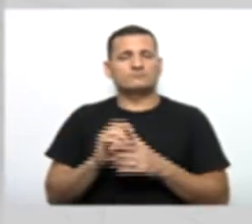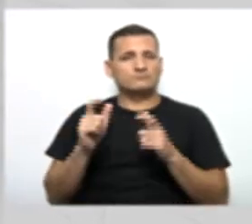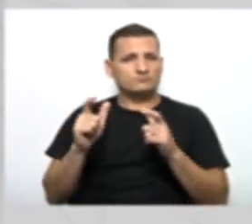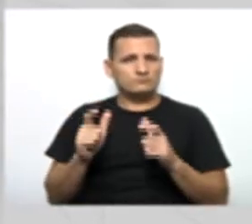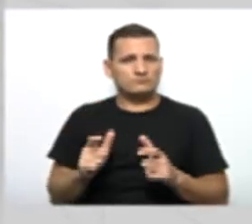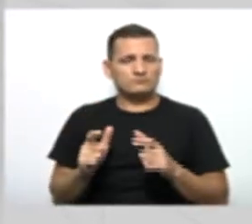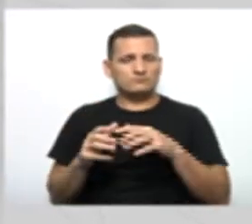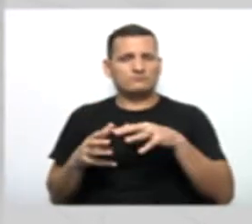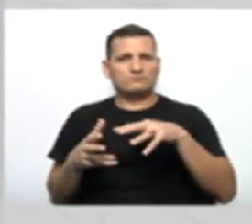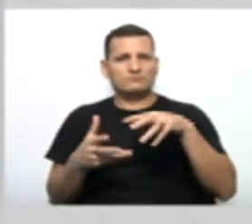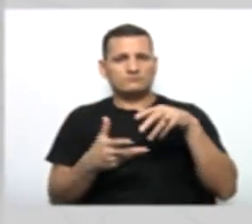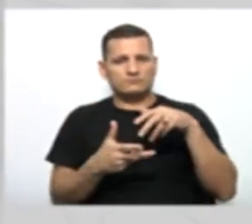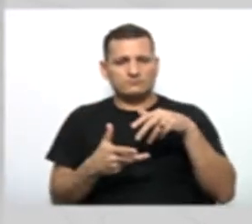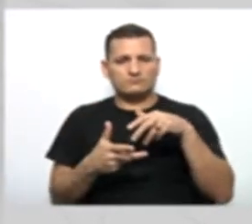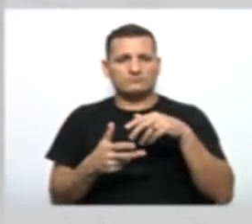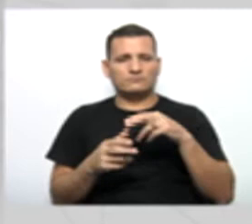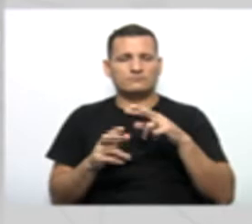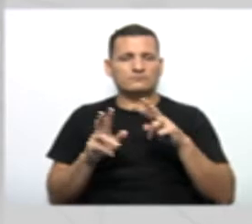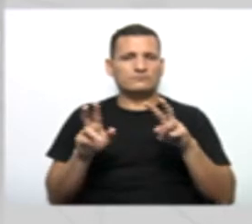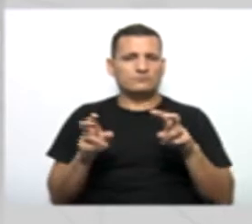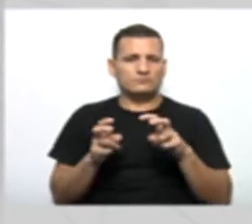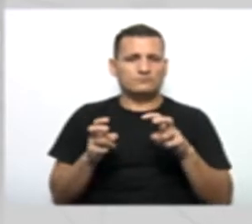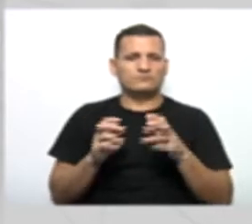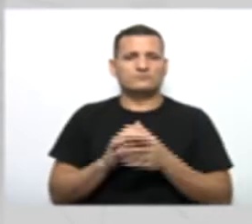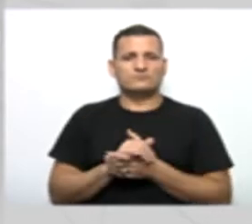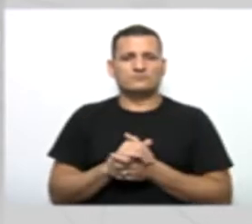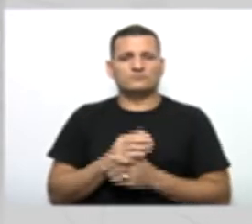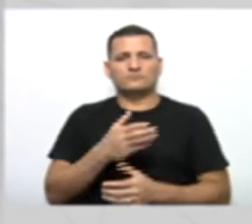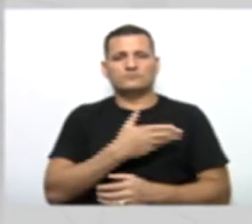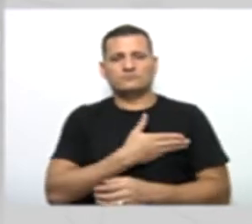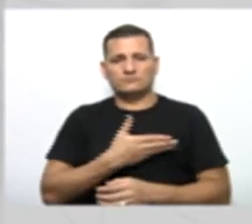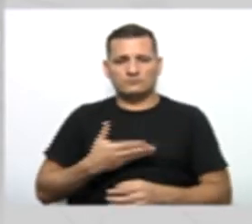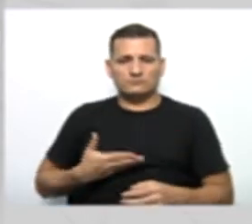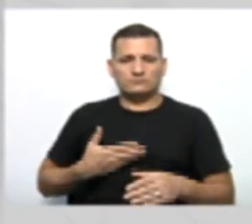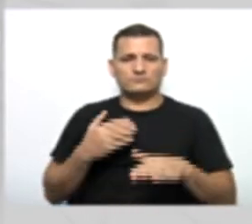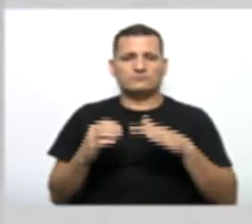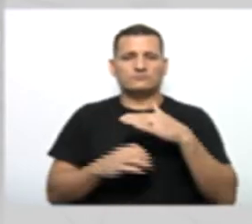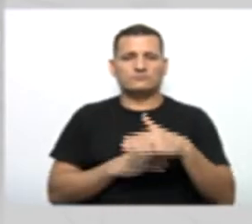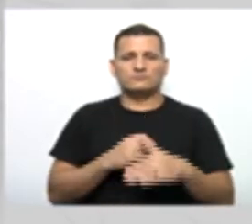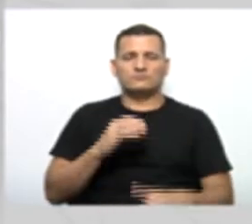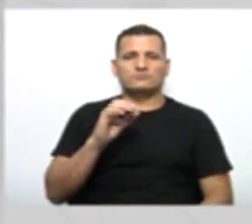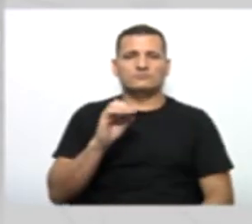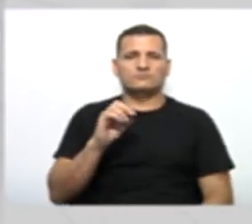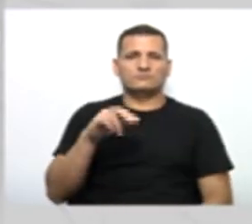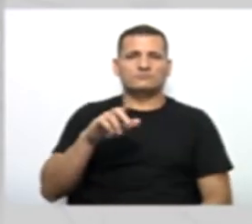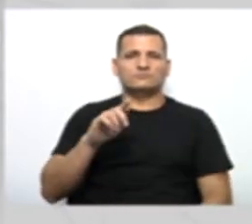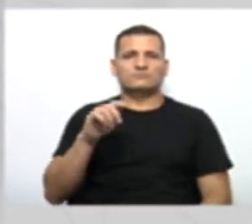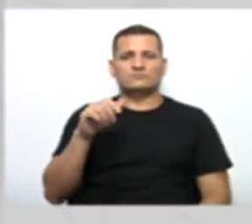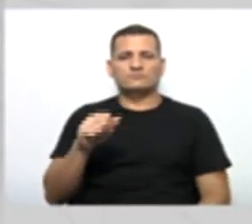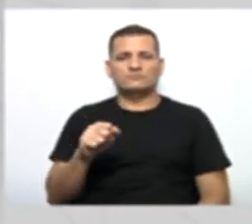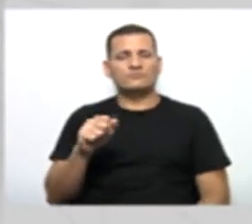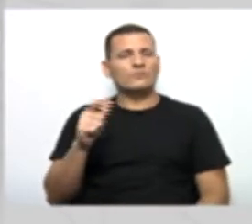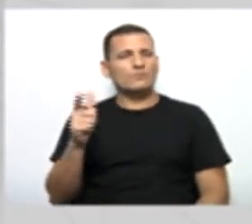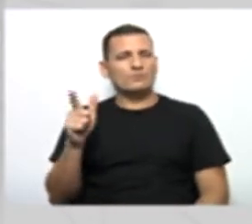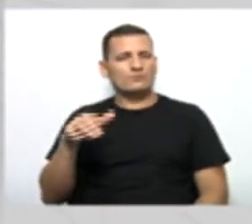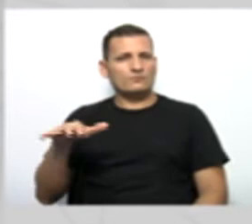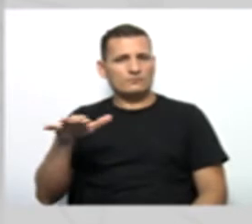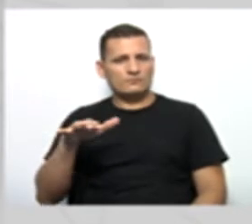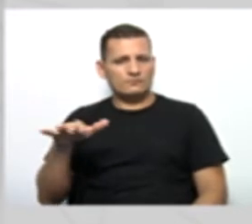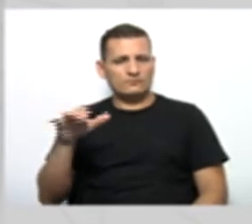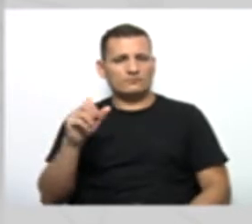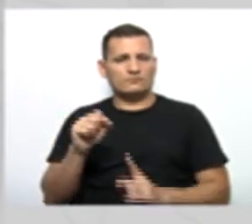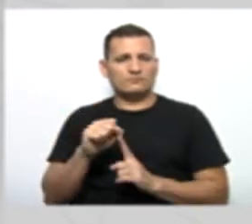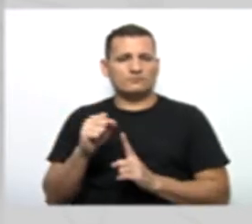localmente, sobre a forma pela qual governos, empresas, ONGs e outros setores da